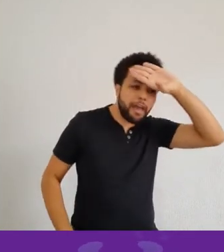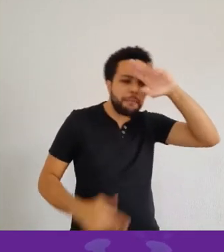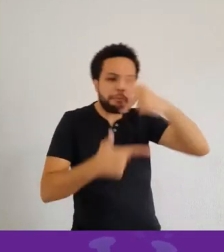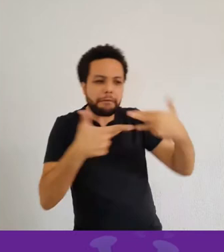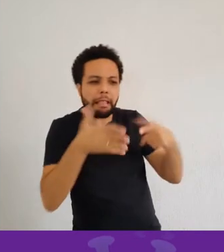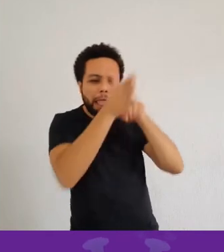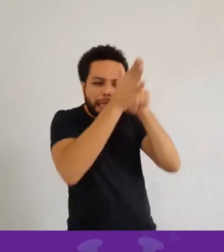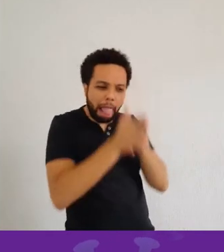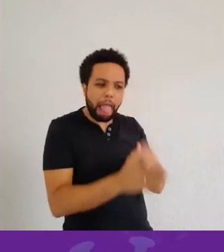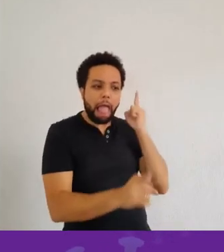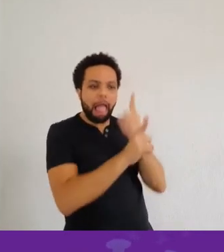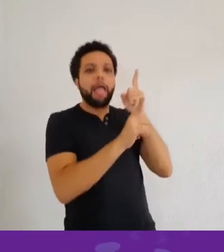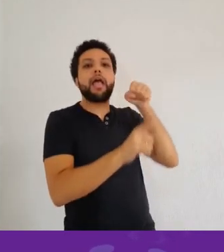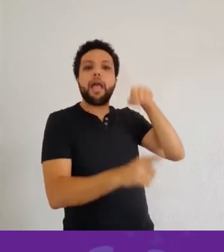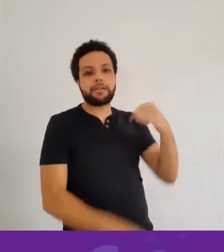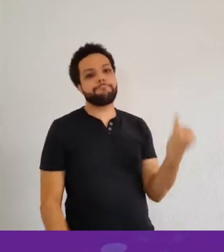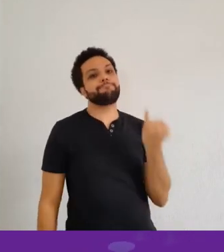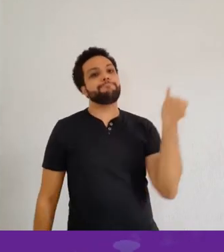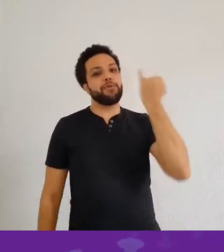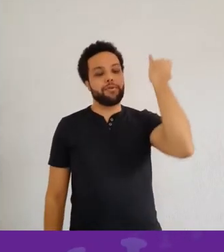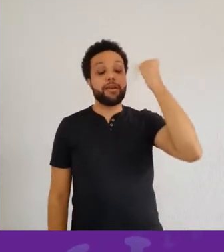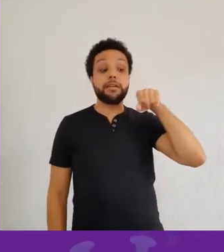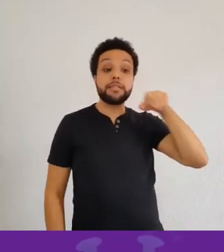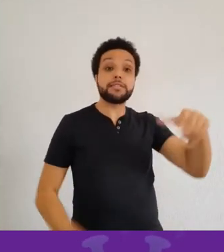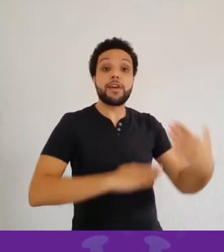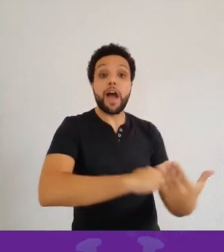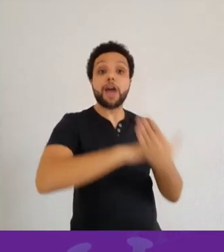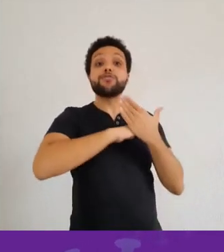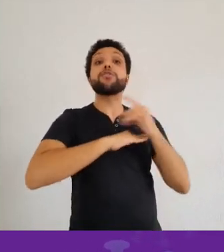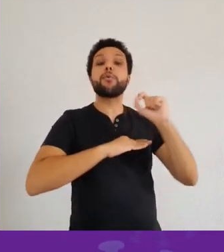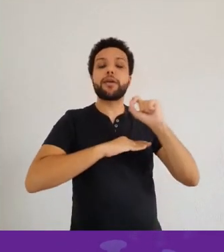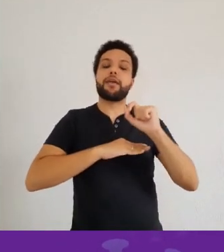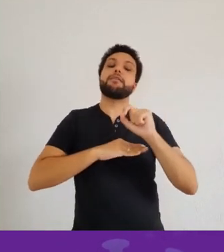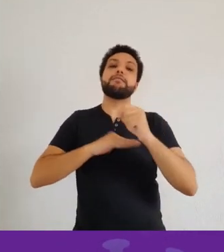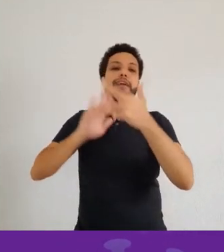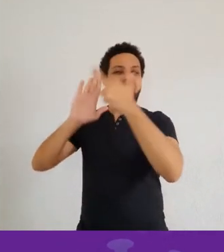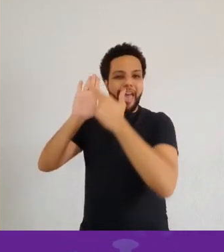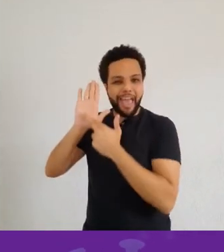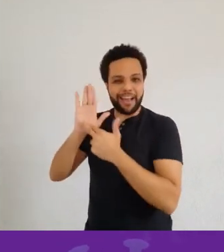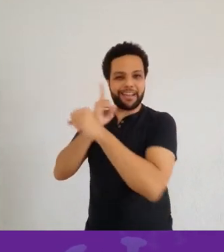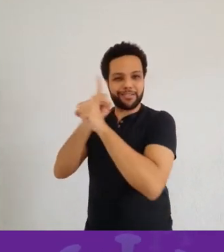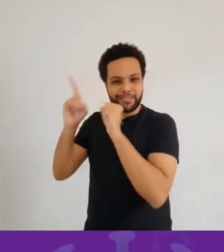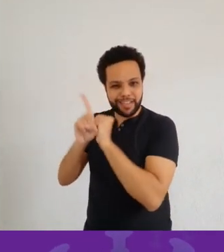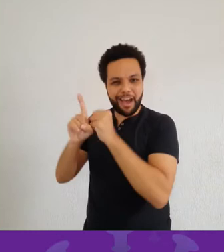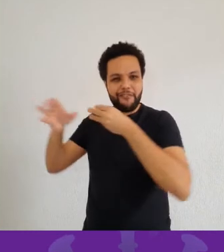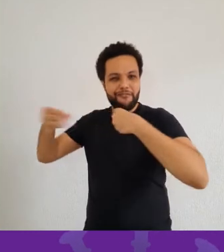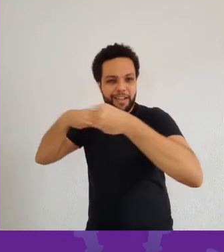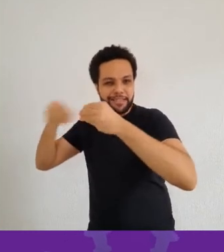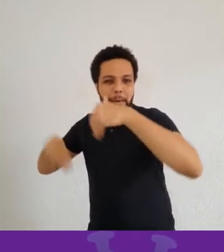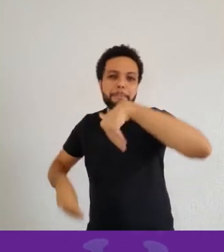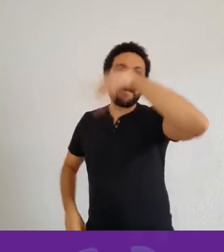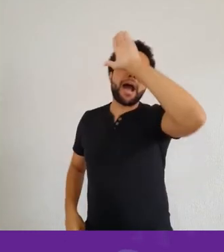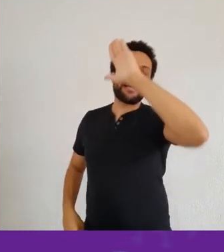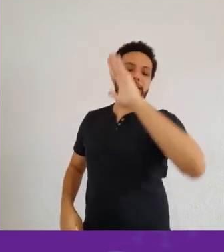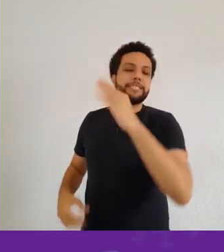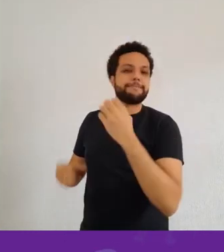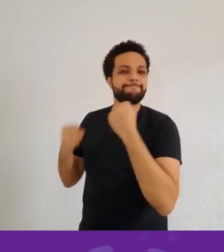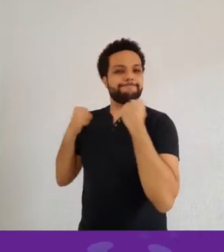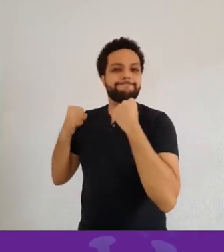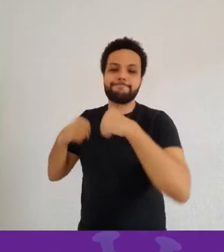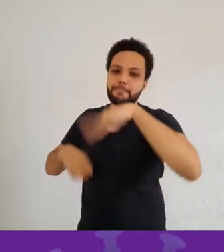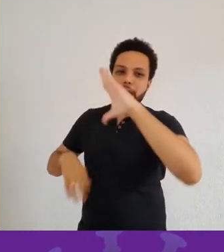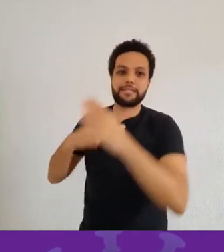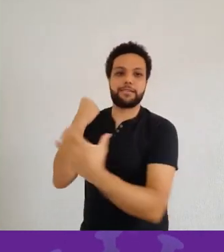vai acontecer depois que começamos a flexibilizar isso vai permitir uma flexibilização mais segura e mais